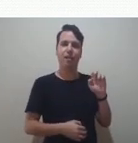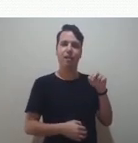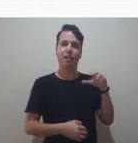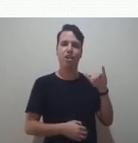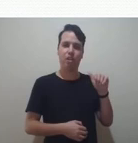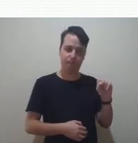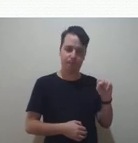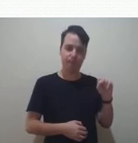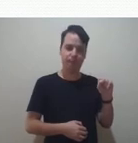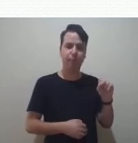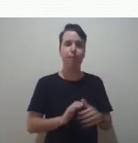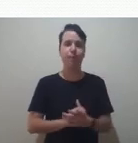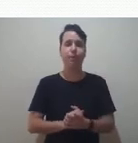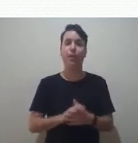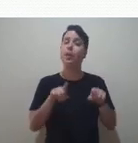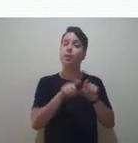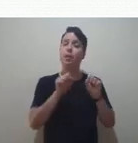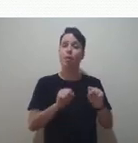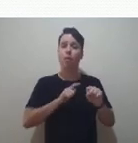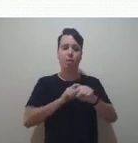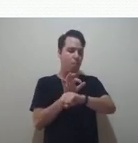as equimoses, né, os hematomas.